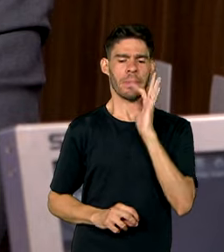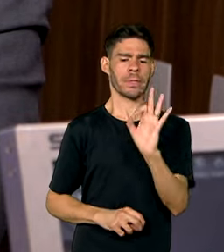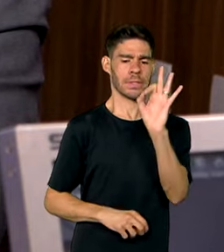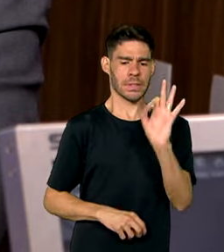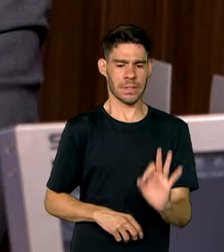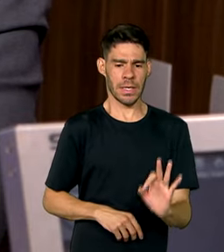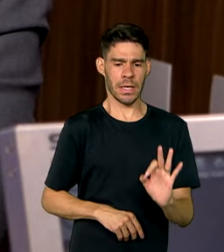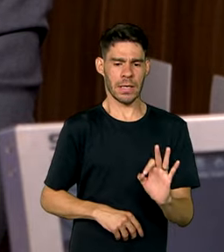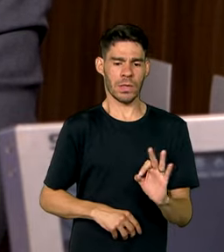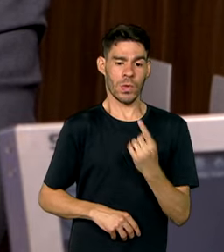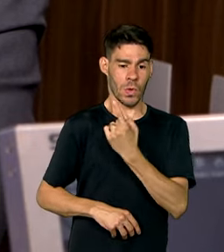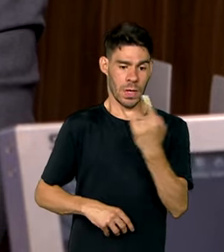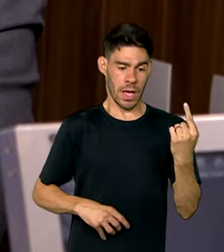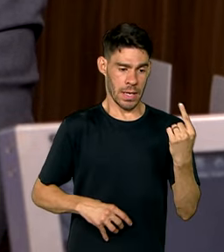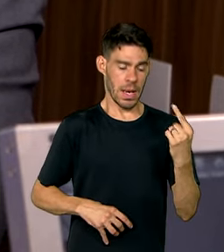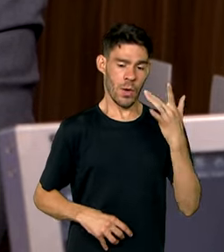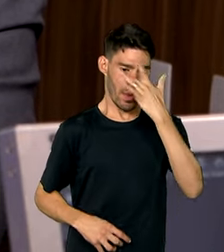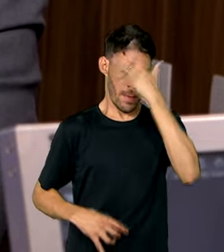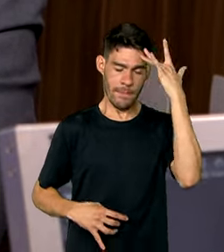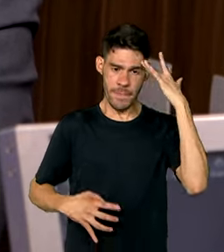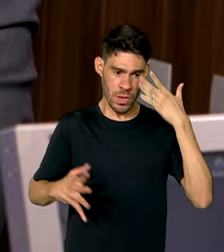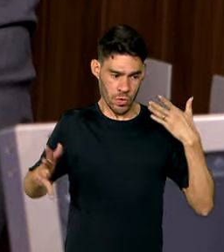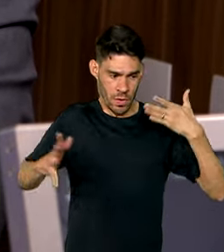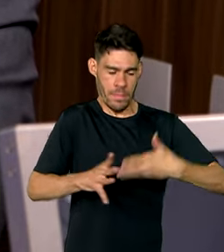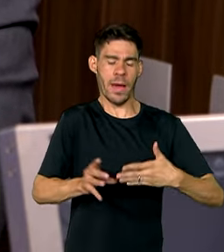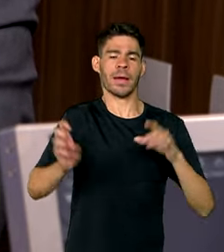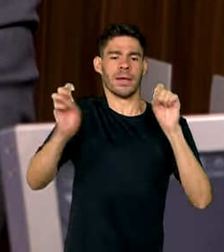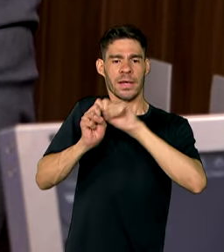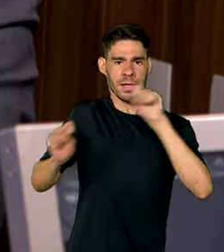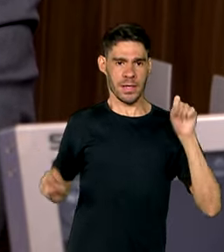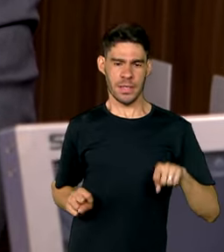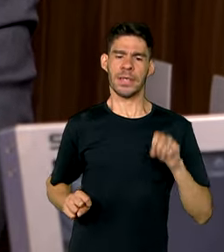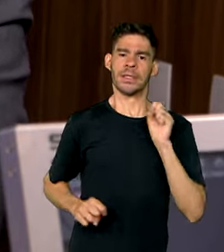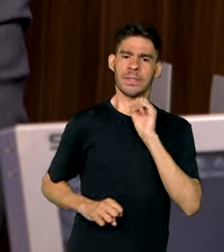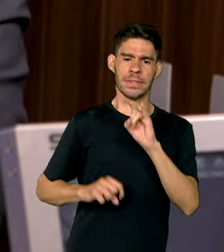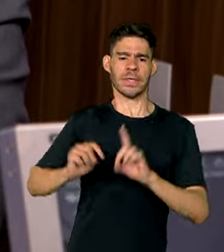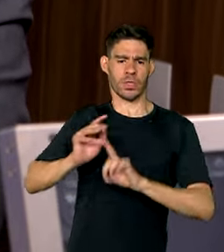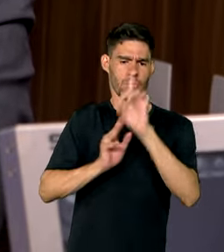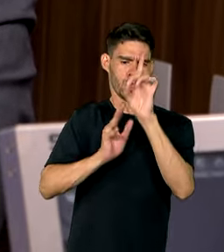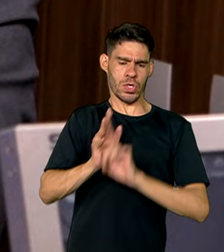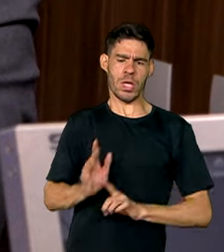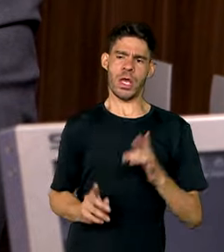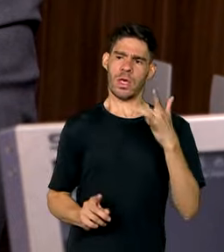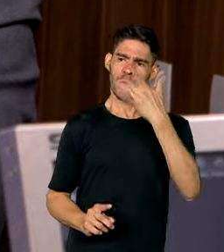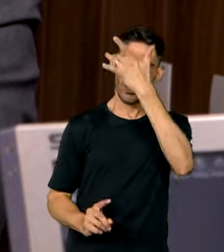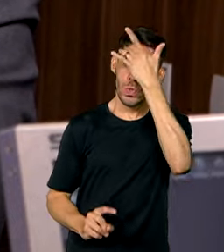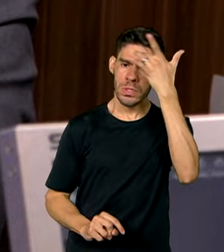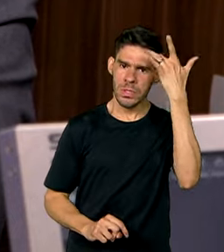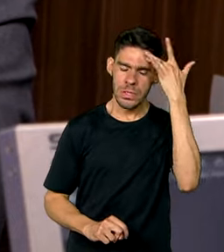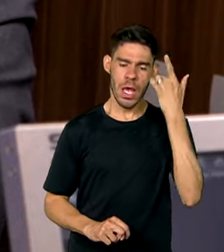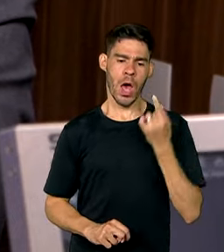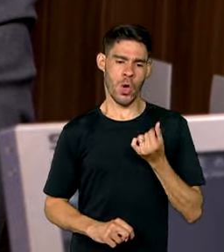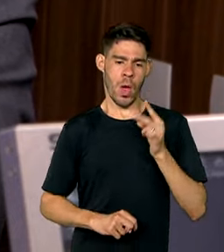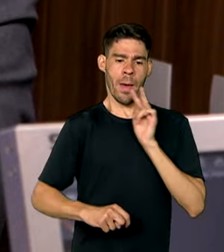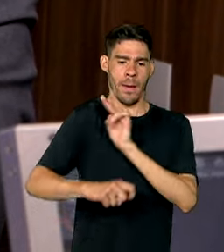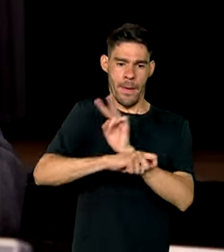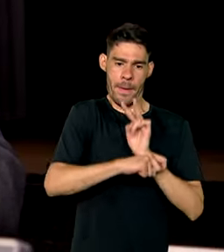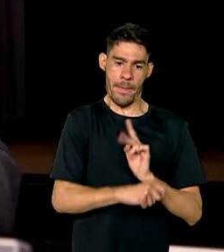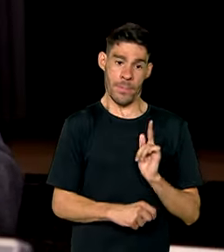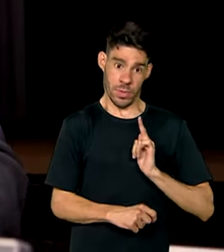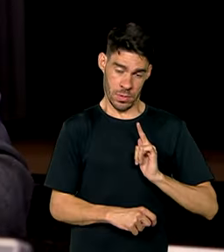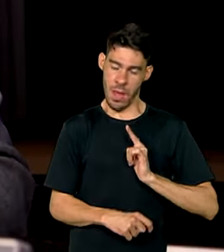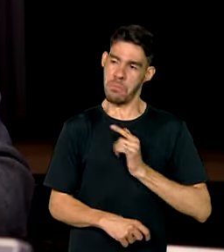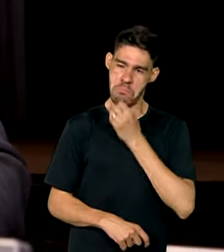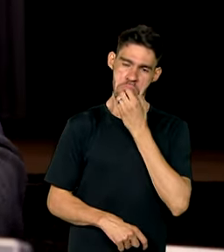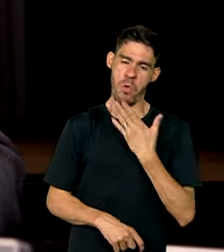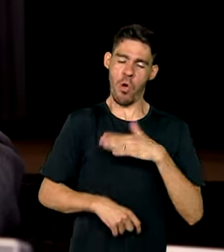exatamente cada uma das suas pessoas que estão participando do sistema de apostas, se elas estão com seus direitos, sua saúde mental e financeira protegidos. Muito